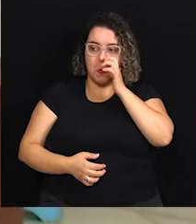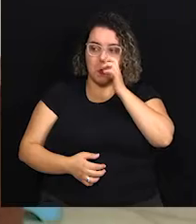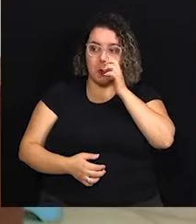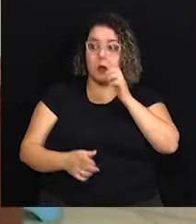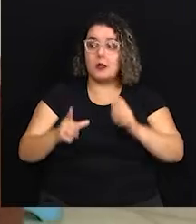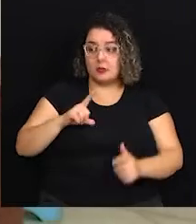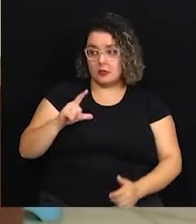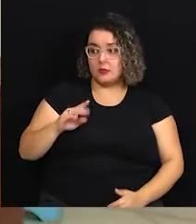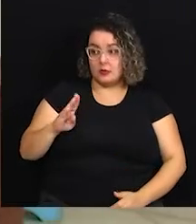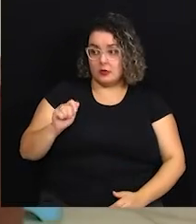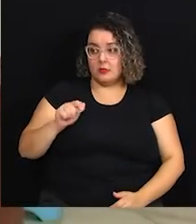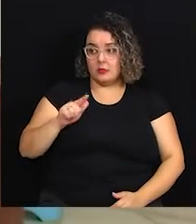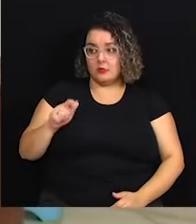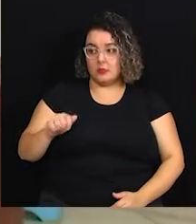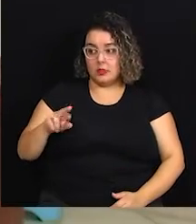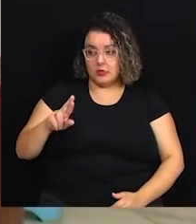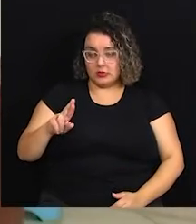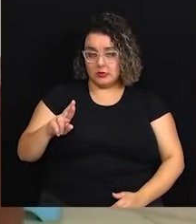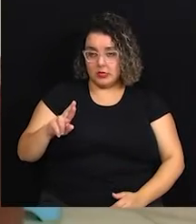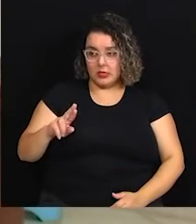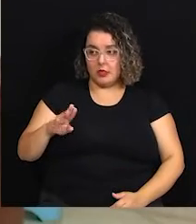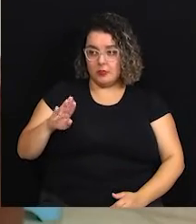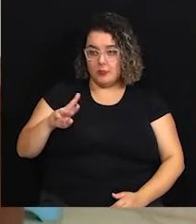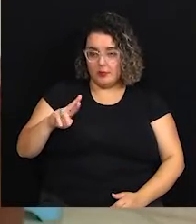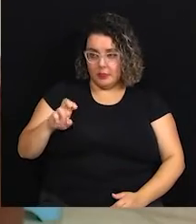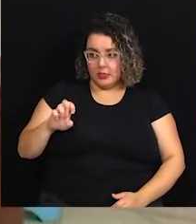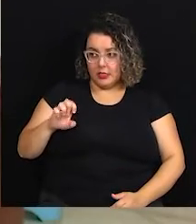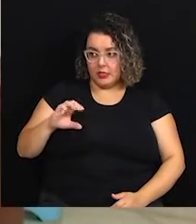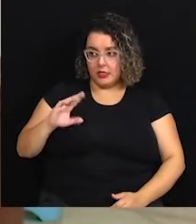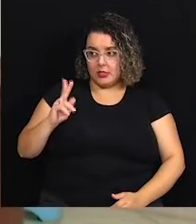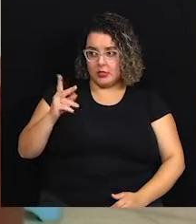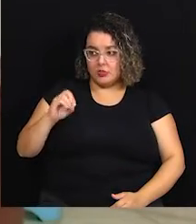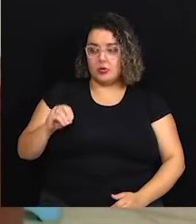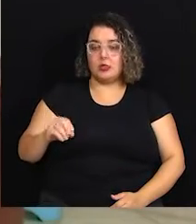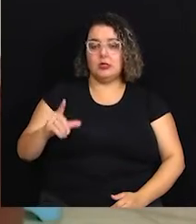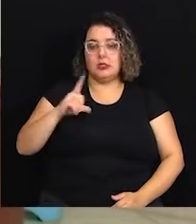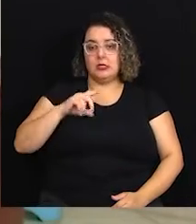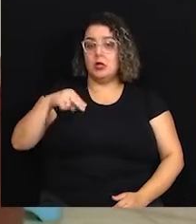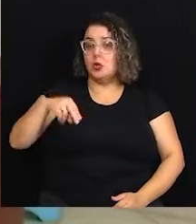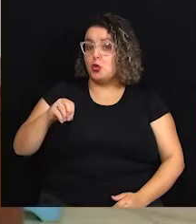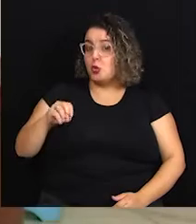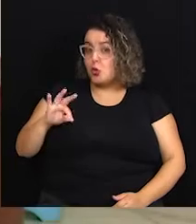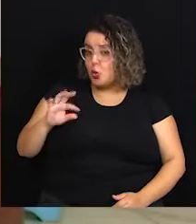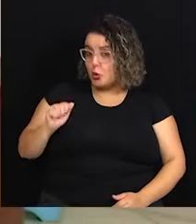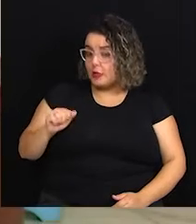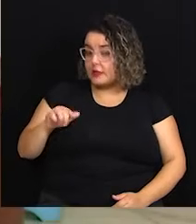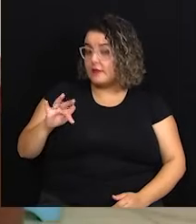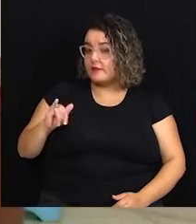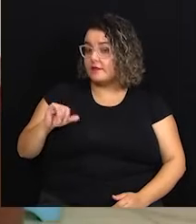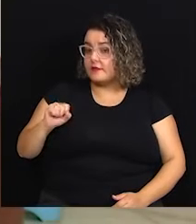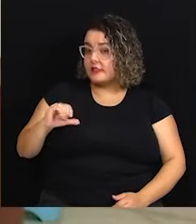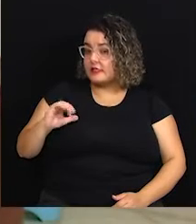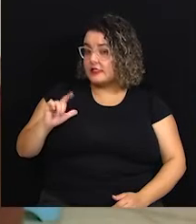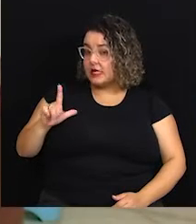um bazar, um brechó que ajuda, a gente tem nota fiscal paulista, tem